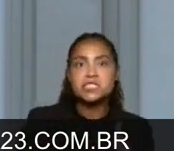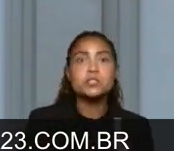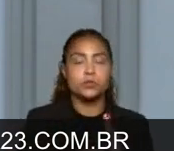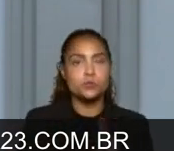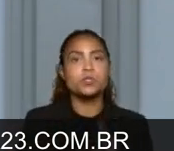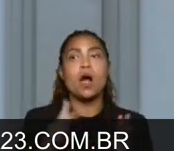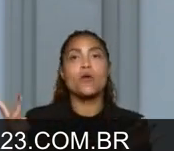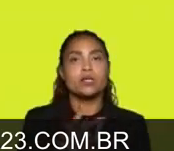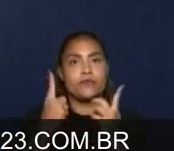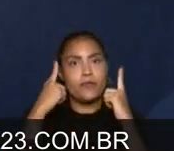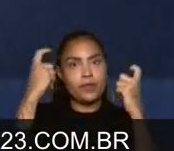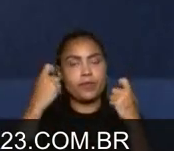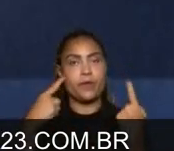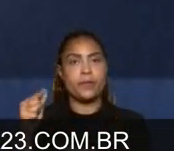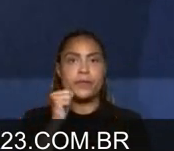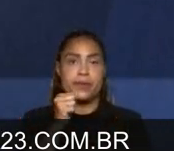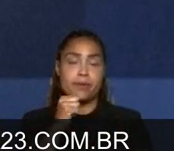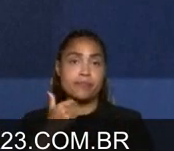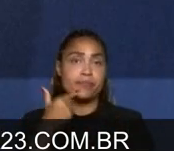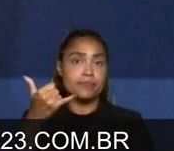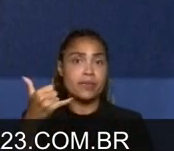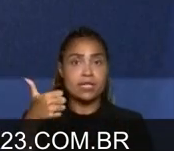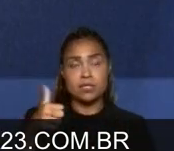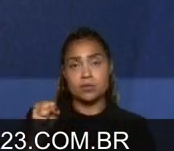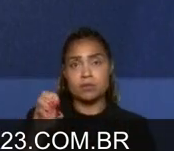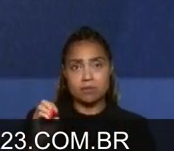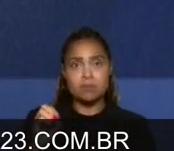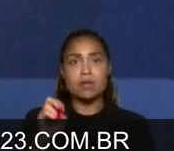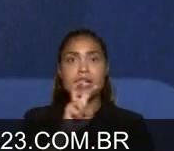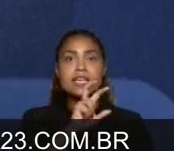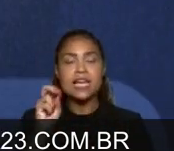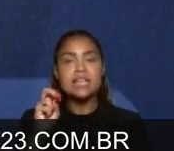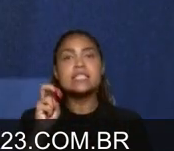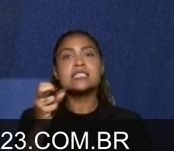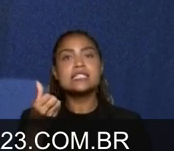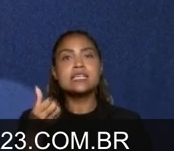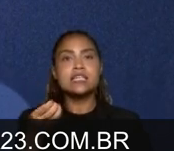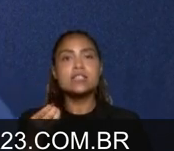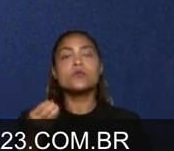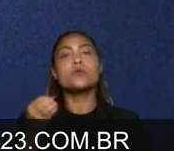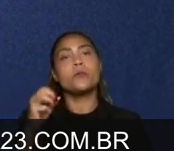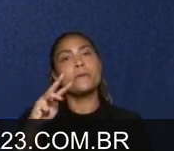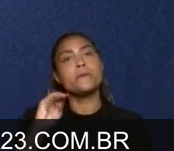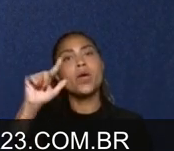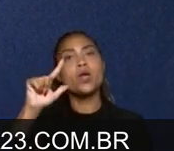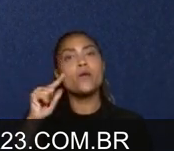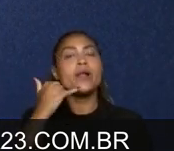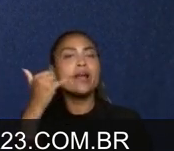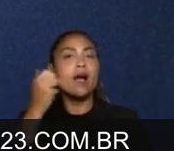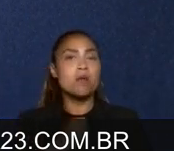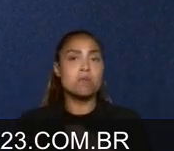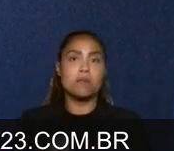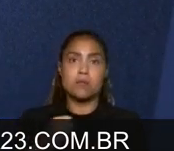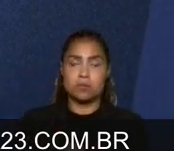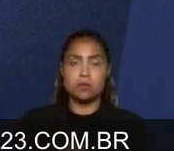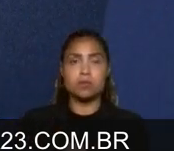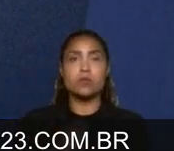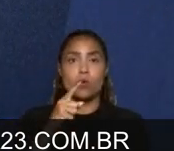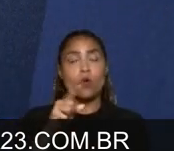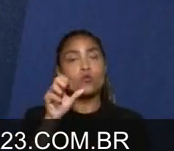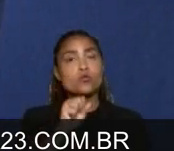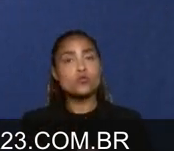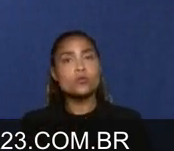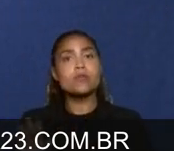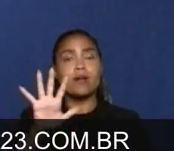de violência contra a mulher. O Ligue 180 recebeu 568 mil chamadas ano passado. O Sudeste foi a região com